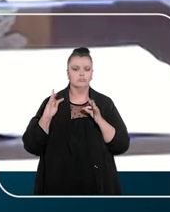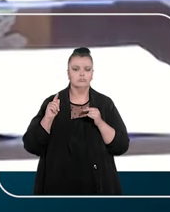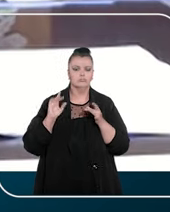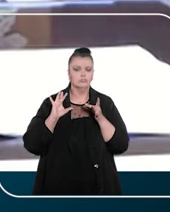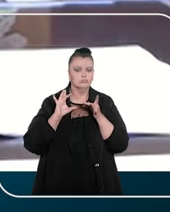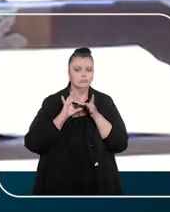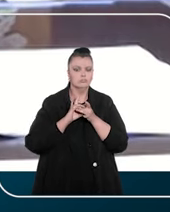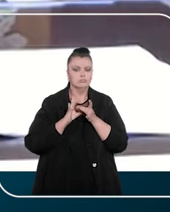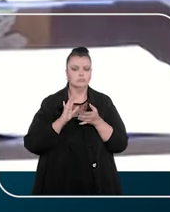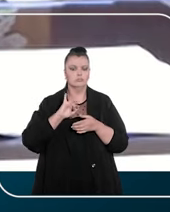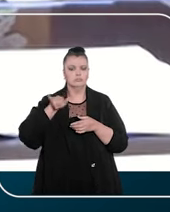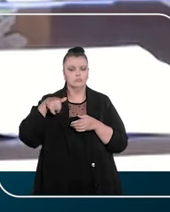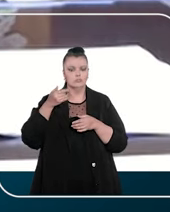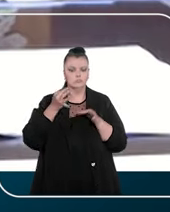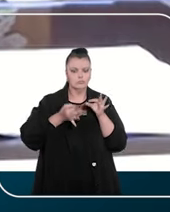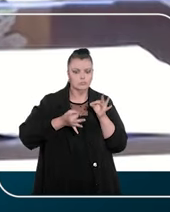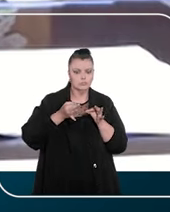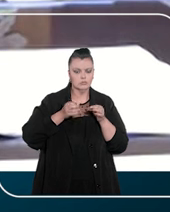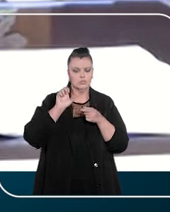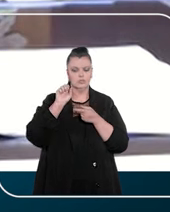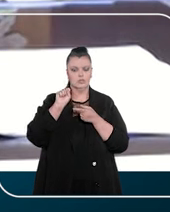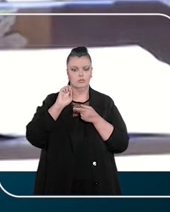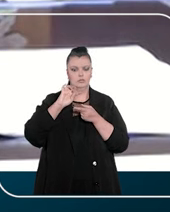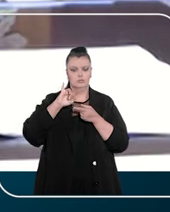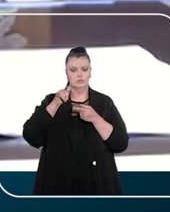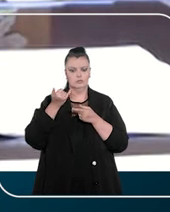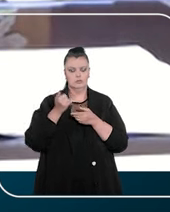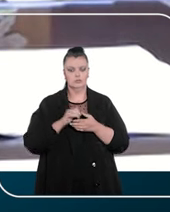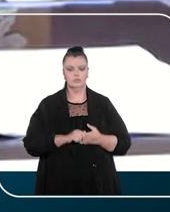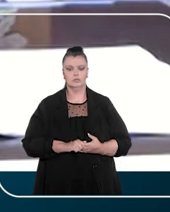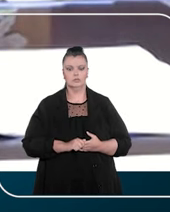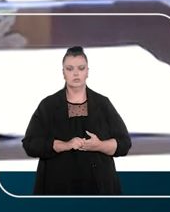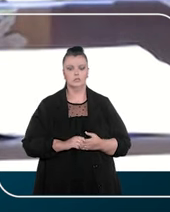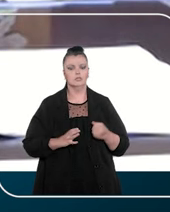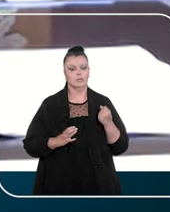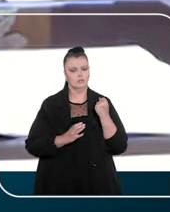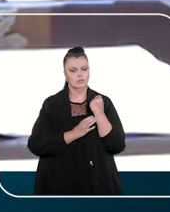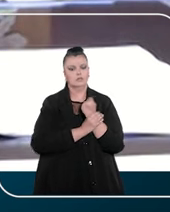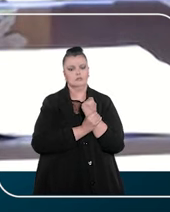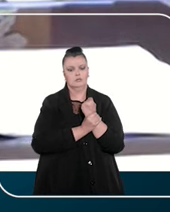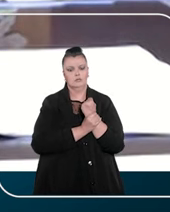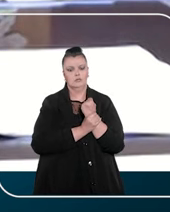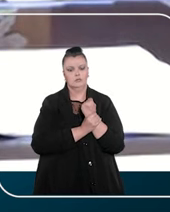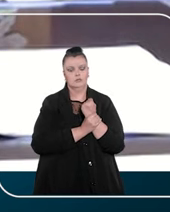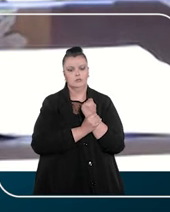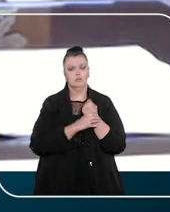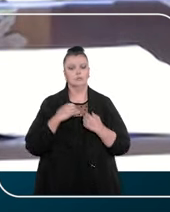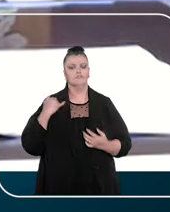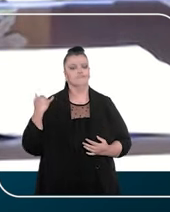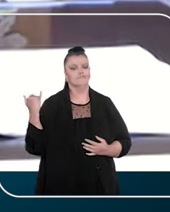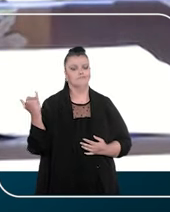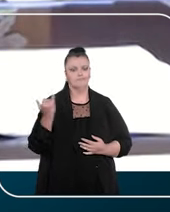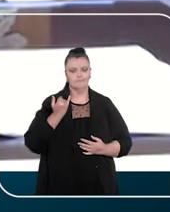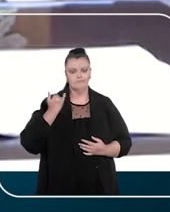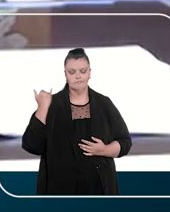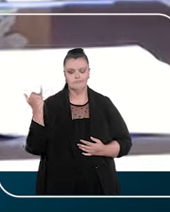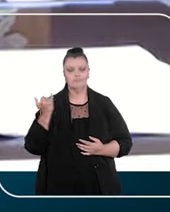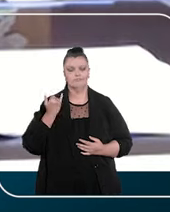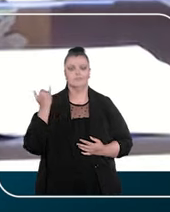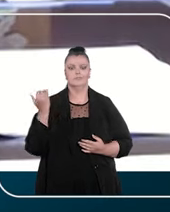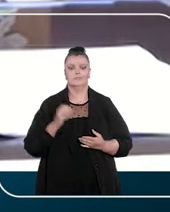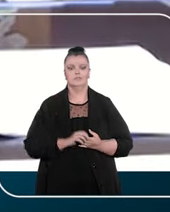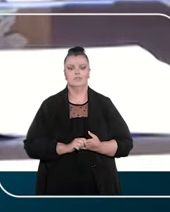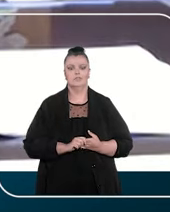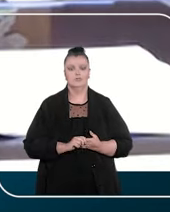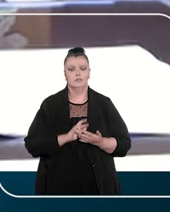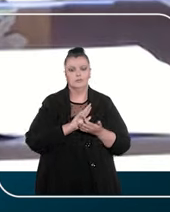na nossa jurisprudência do STJ. Essa segurança ela é fundamental para que não se tenha tantas